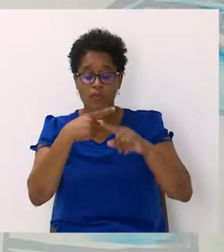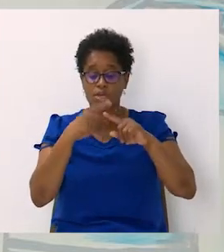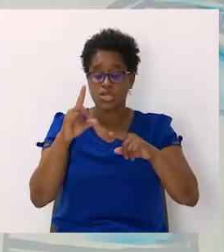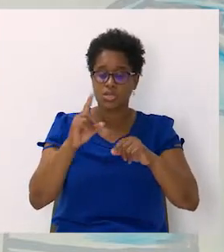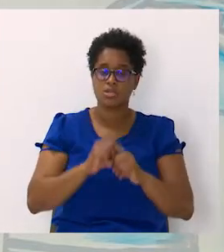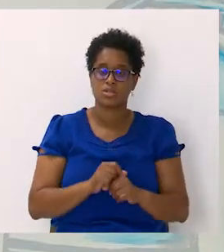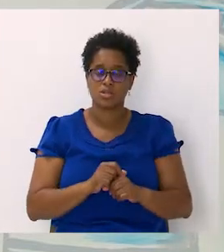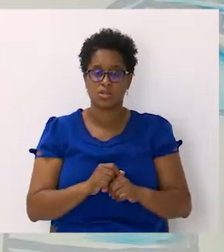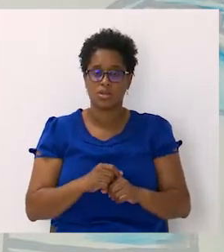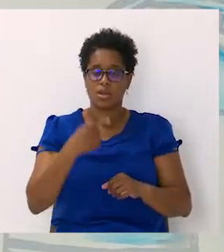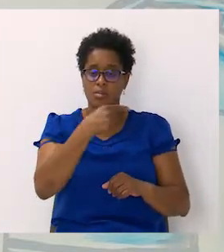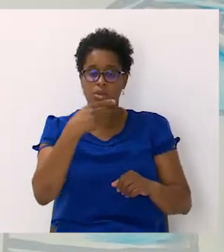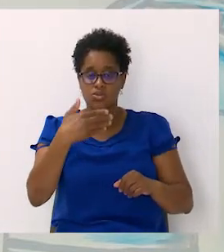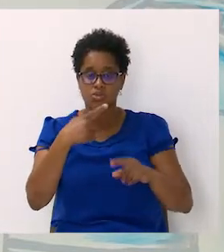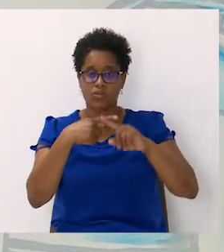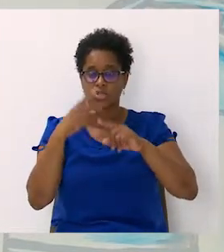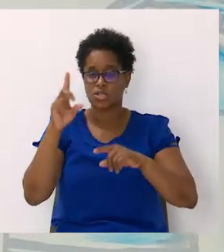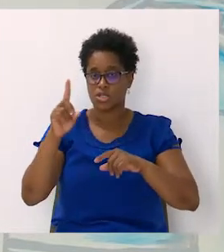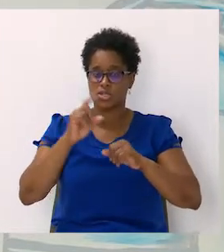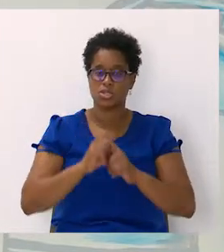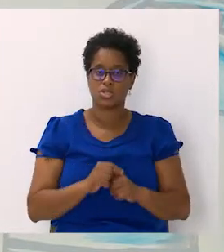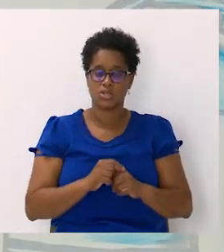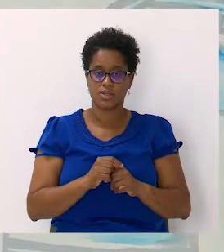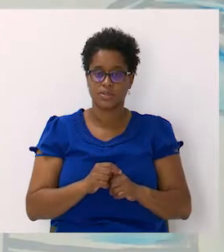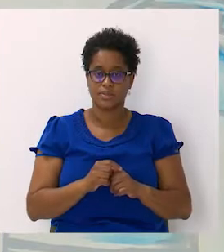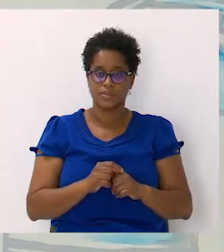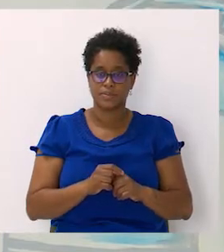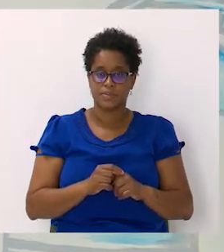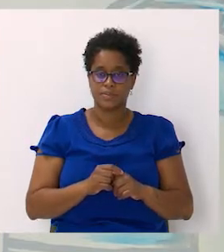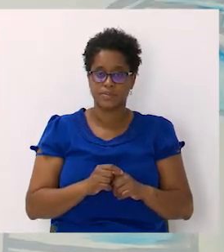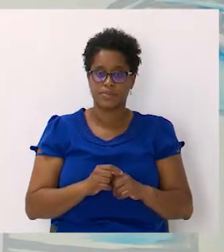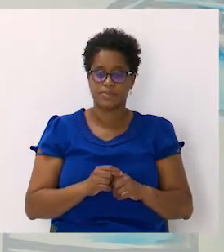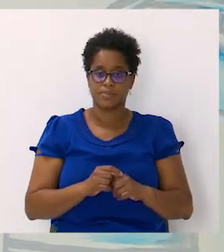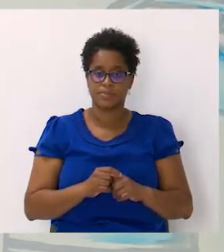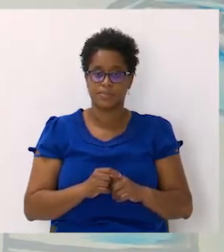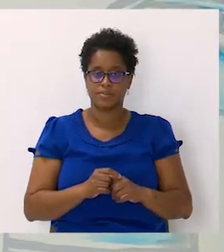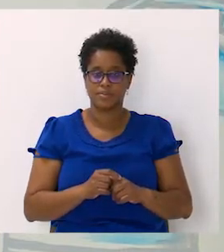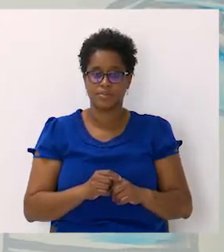menos 1 vezes 6. Menos 1 vezes 6.